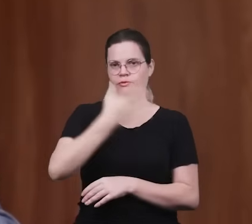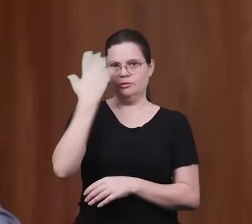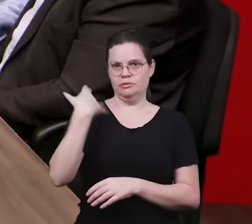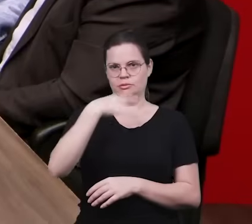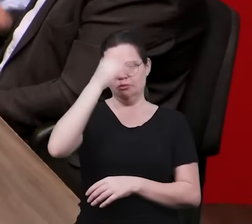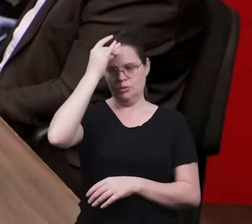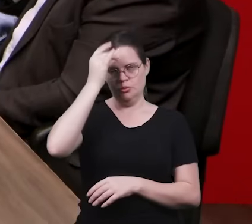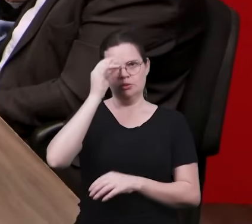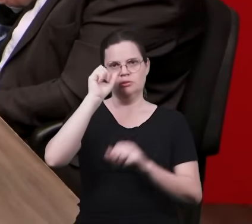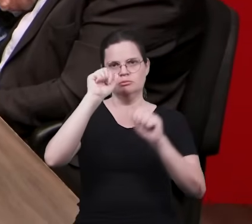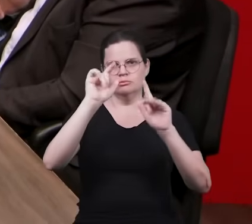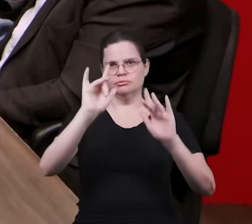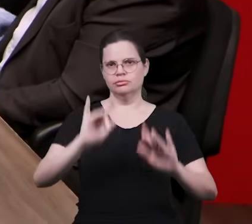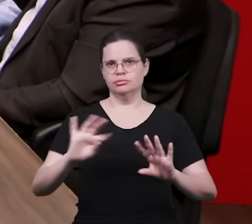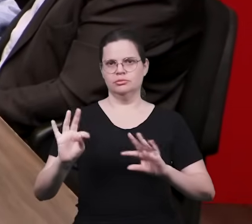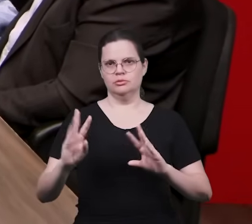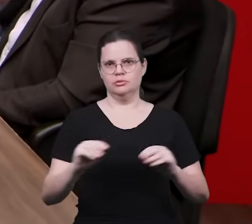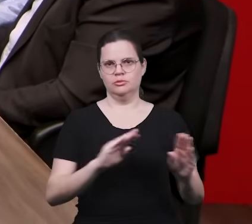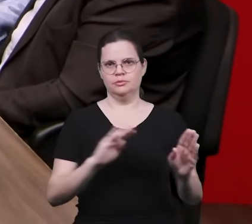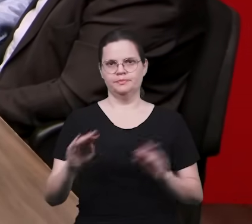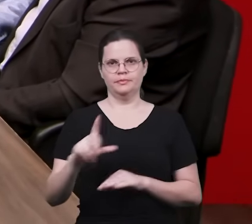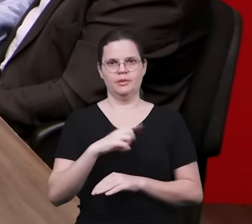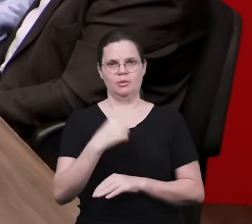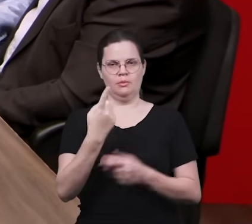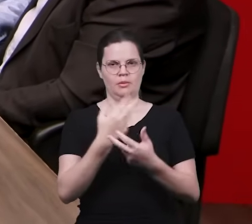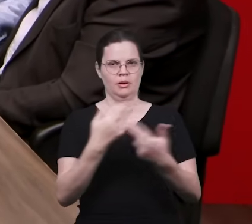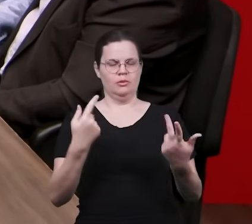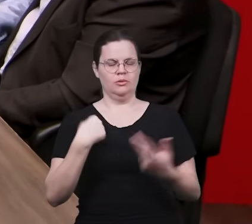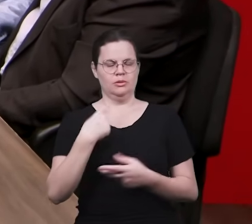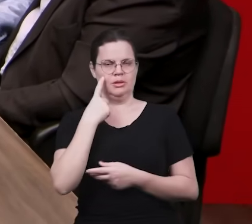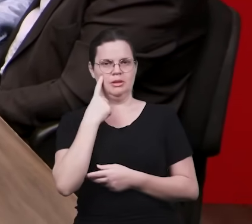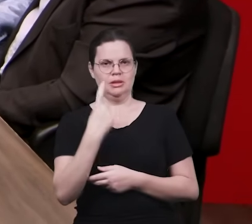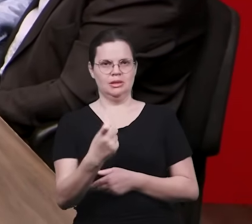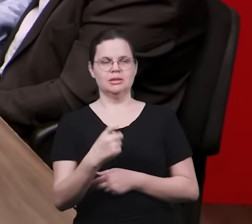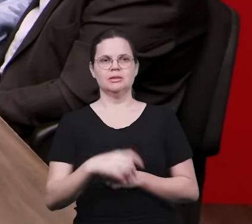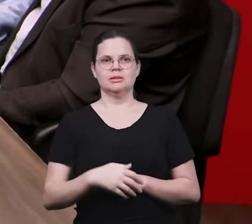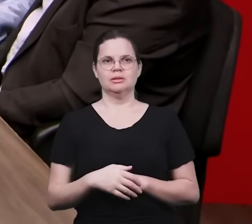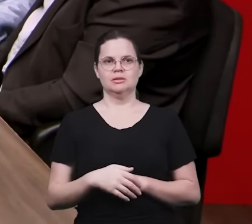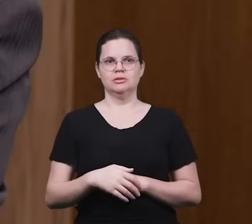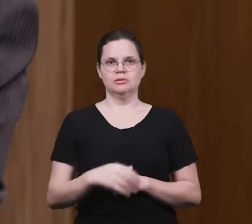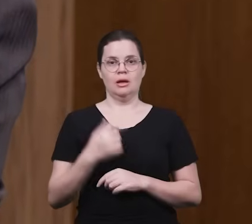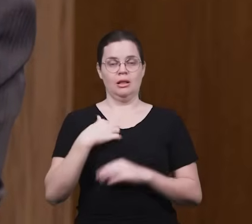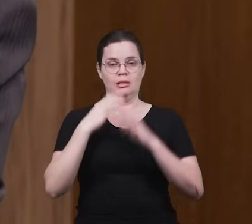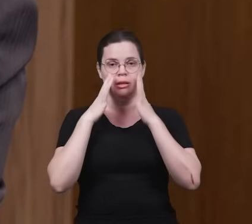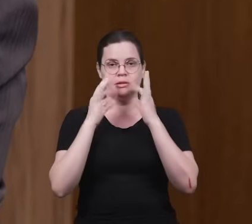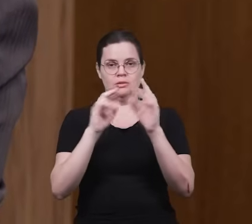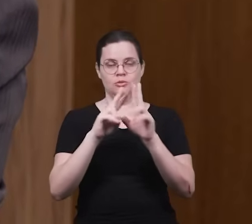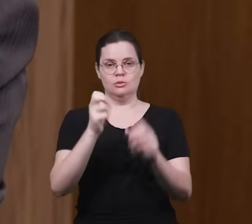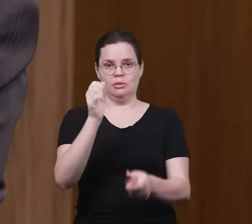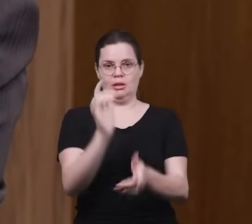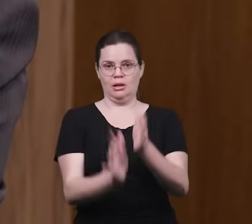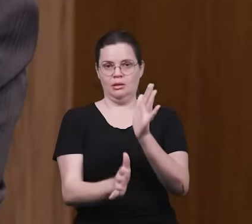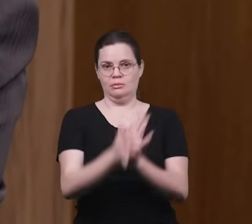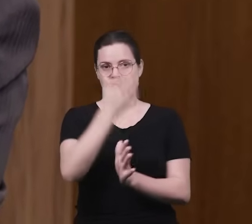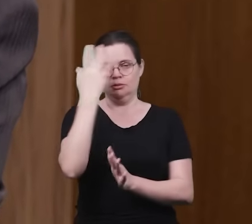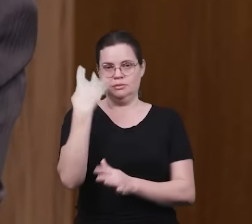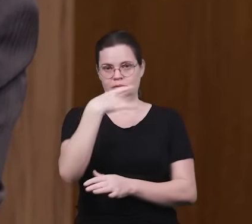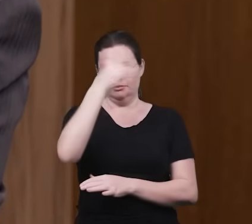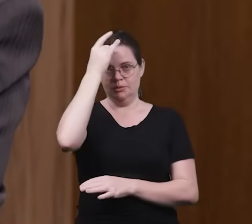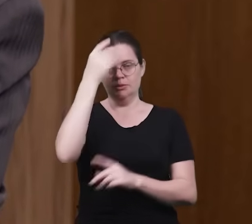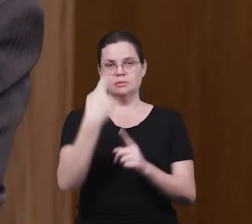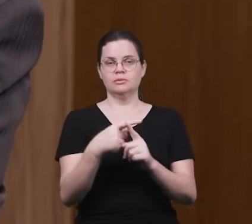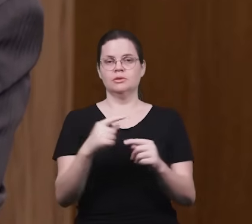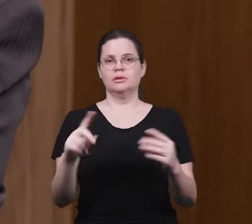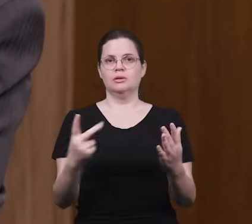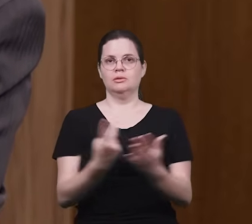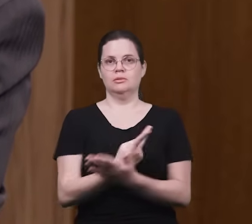deles. Tem um aspecto pontual que me chama muita atenção nesse derramar do Espírito ali, porque a palavra nos